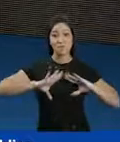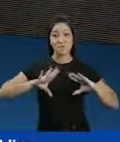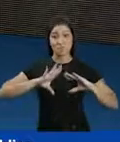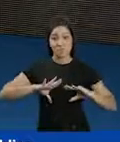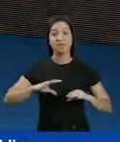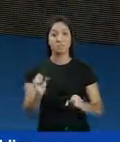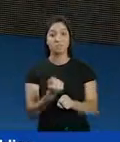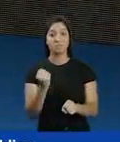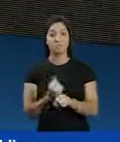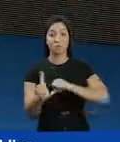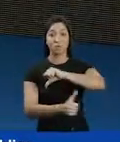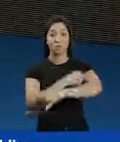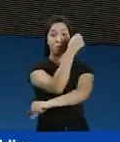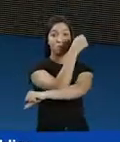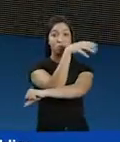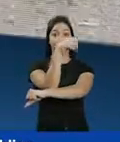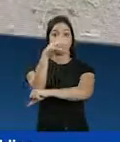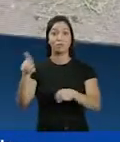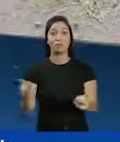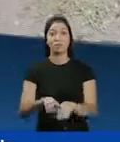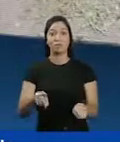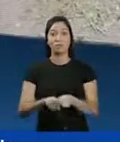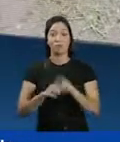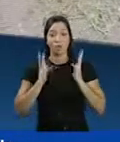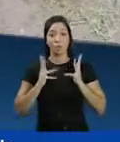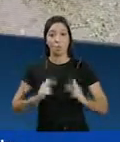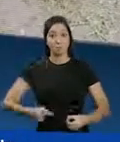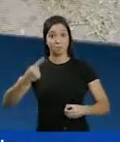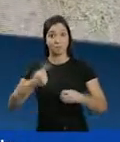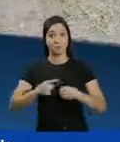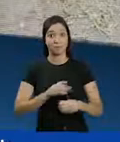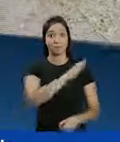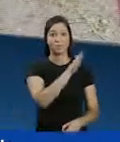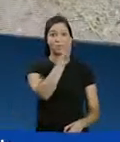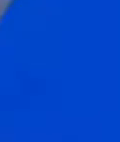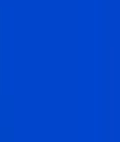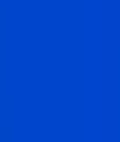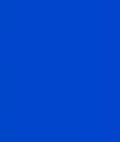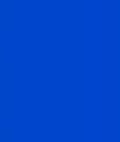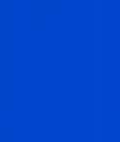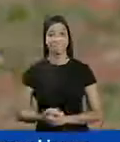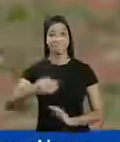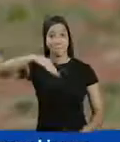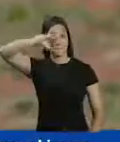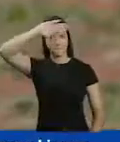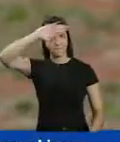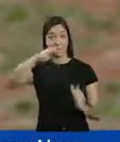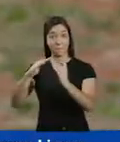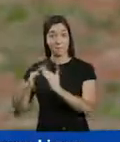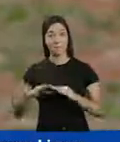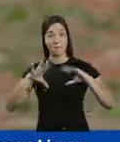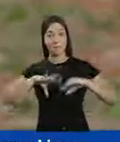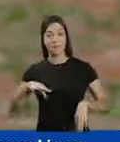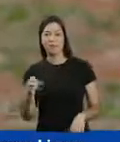novas praças construídas na troca da iluminação pública ou no Mutirão cidade limpa que percorrem toda a cidade o campo lá